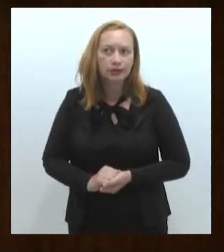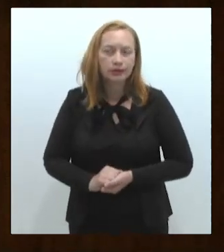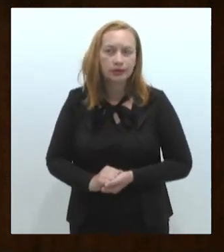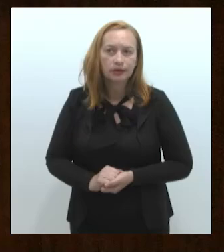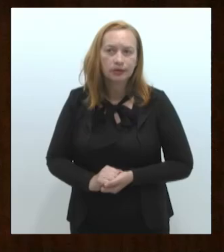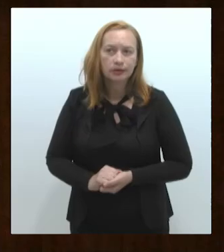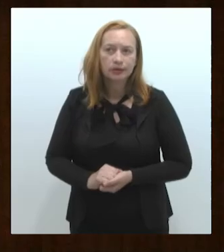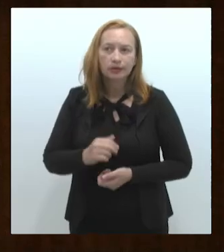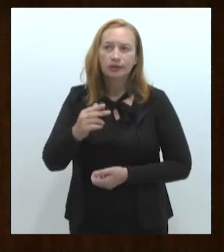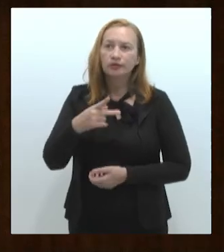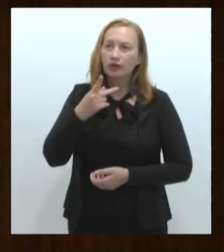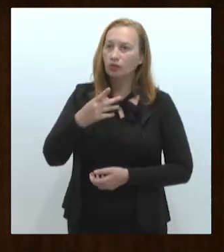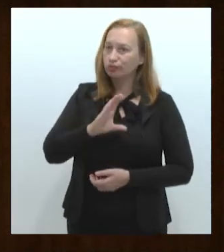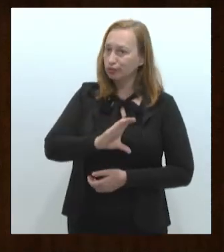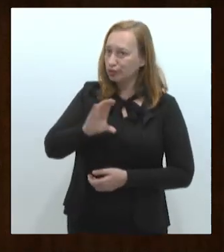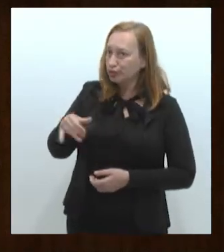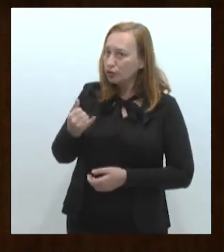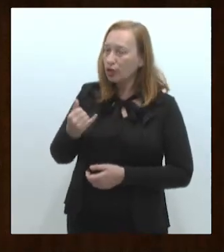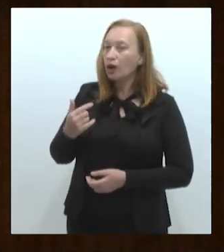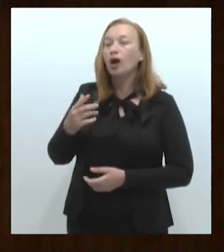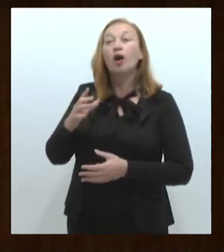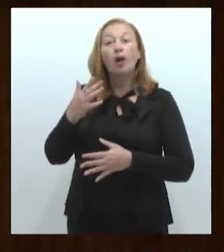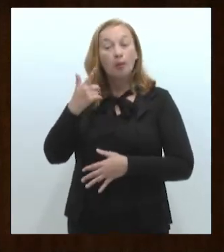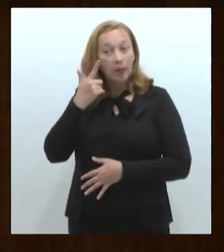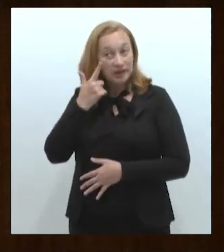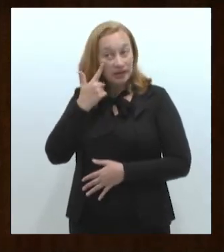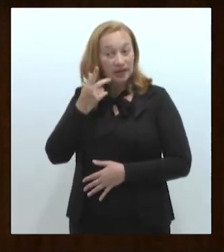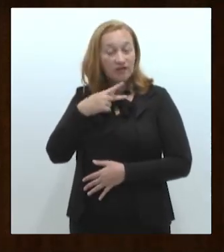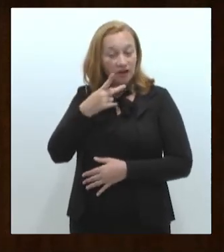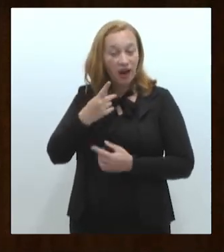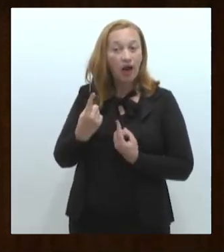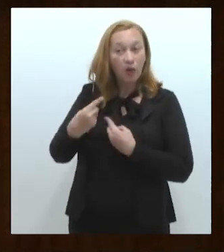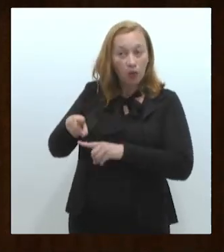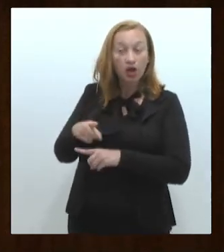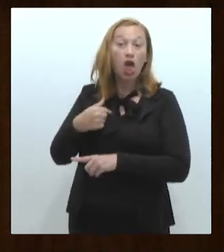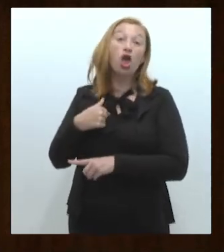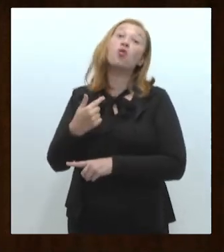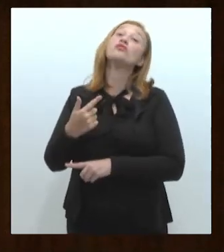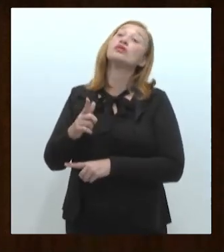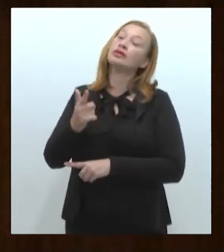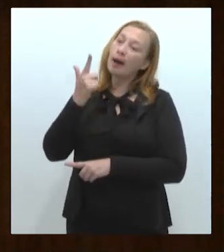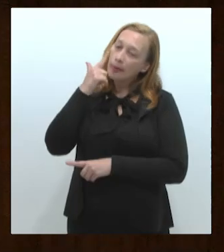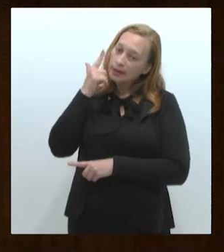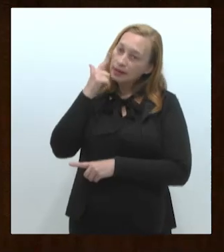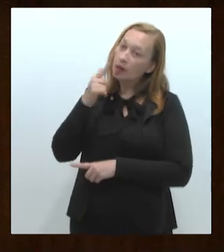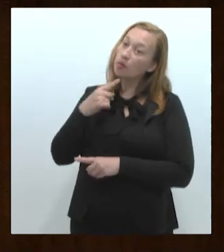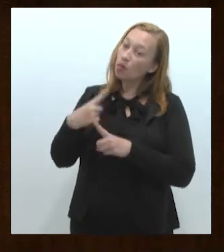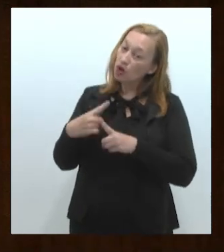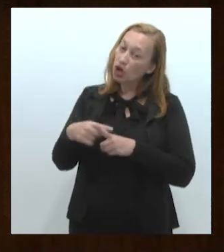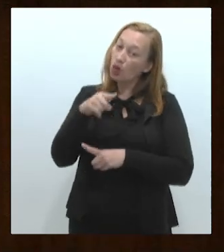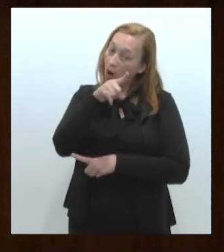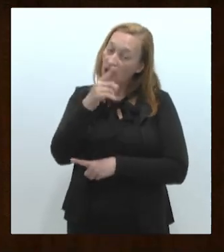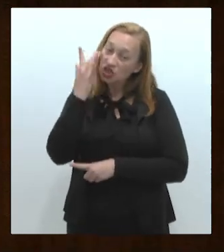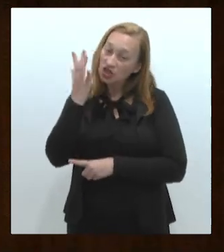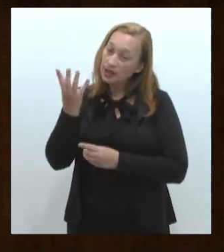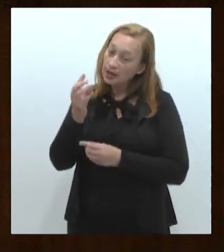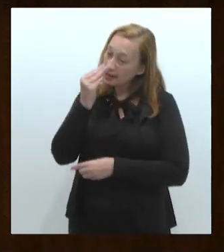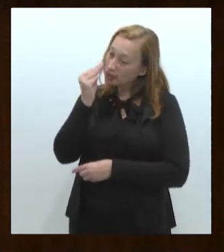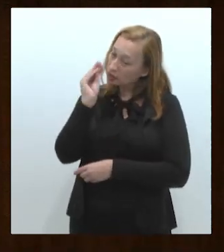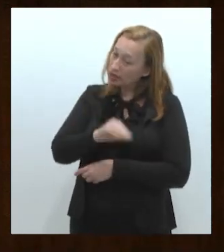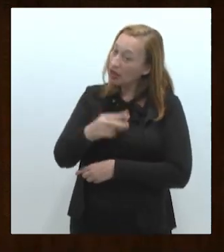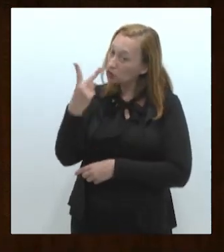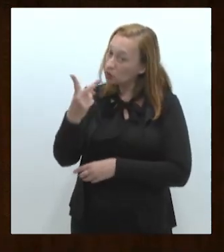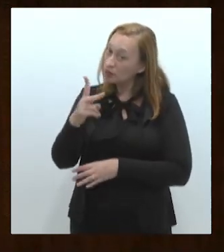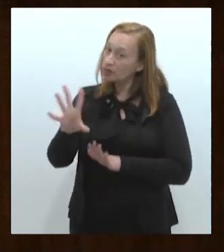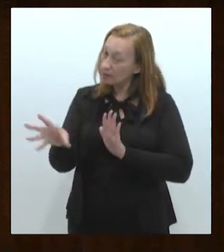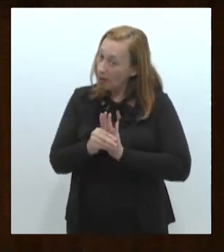a CCJ. Eu achei que Vossa Excelência ia abrir uma divergência. Eu ia abrir a divergência, porque eu achei que ele ia rejeitar as duas emendas.